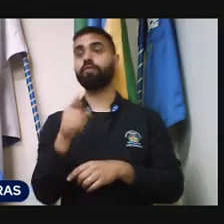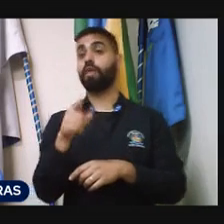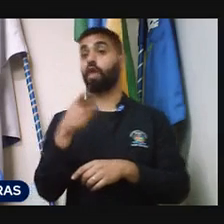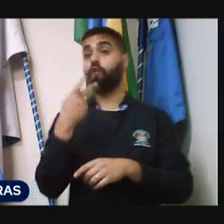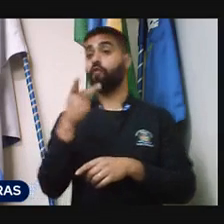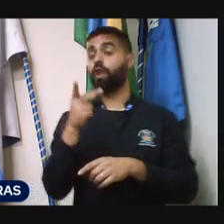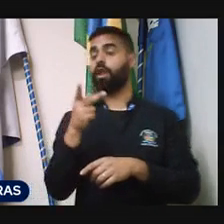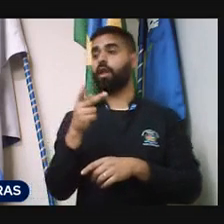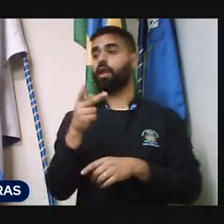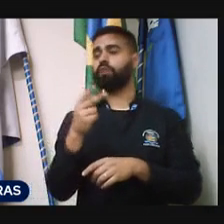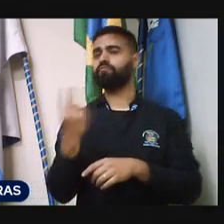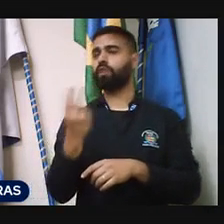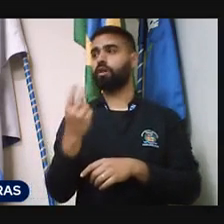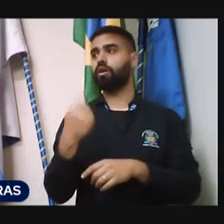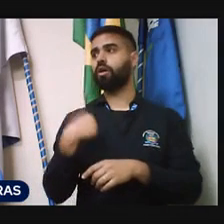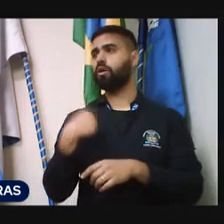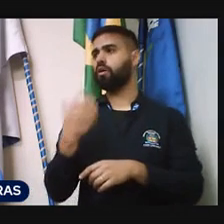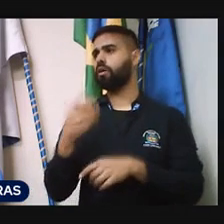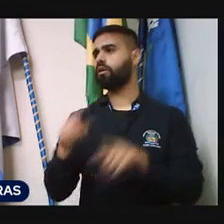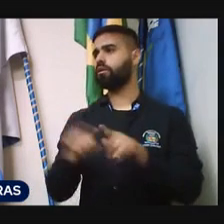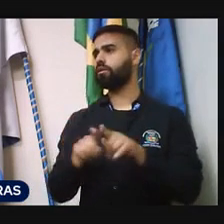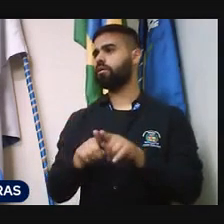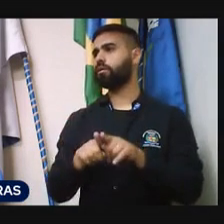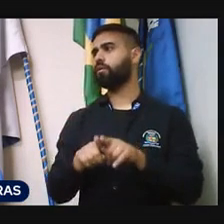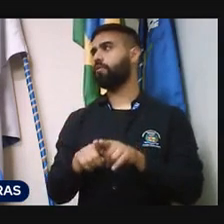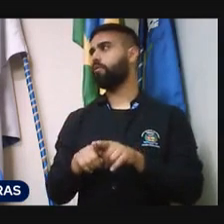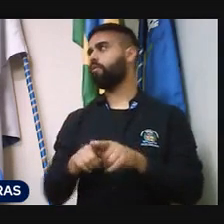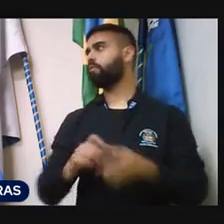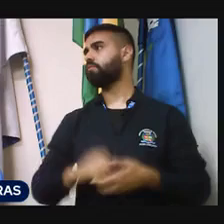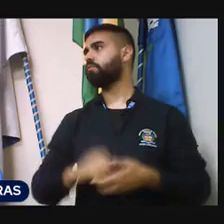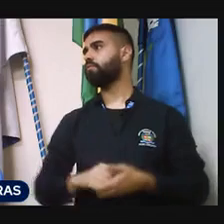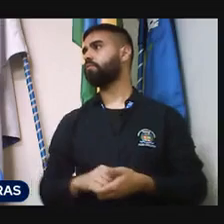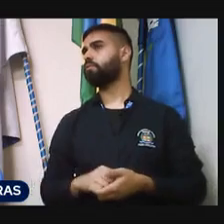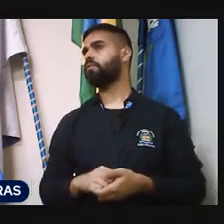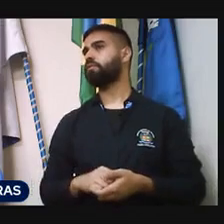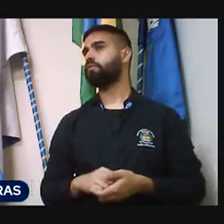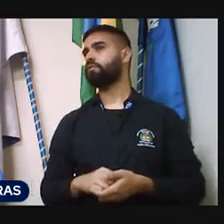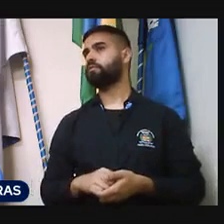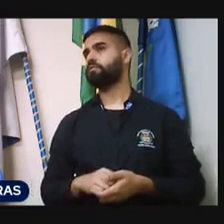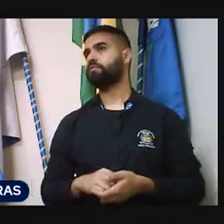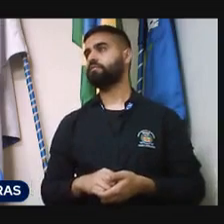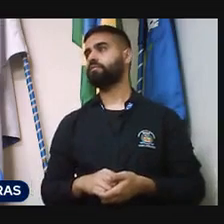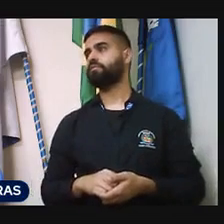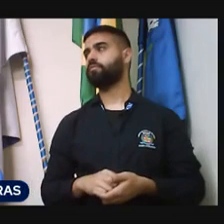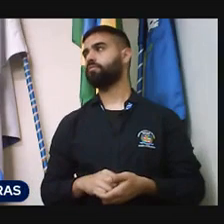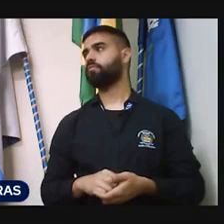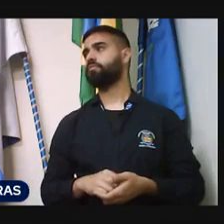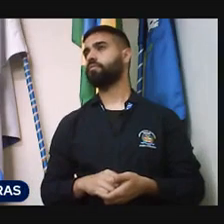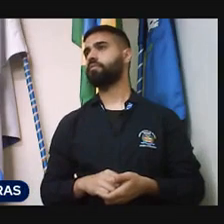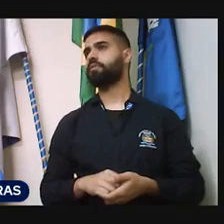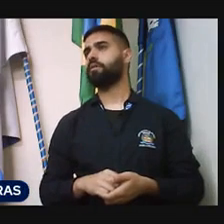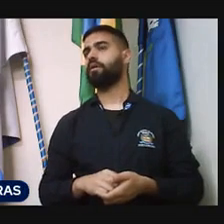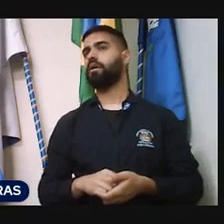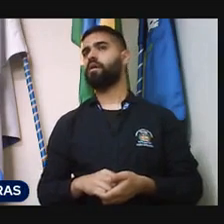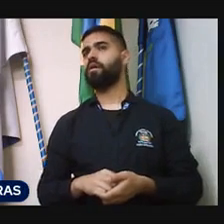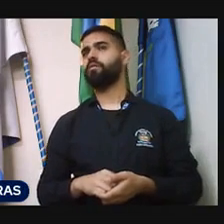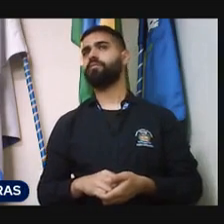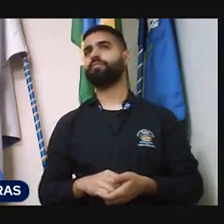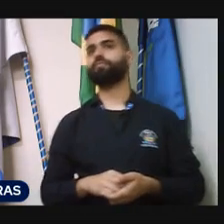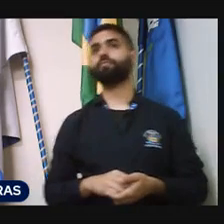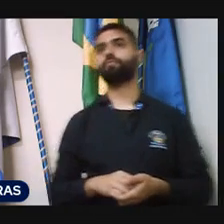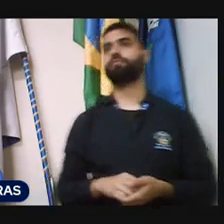tocaram no assunto eu queria até que Rogério lá o microfone tá com ciúme que vocês